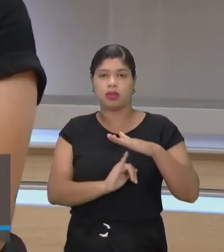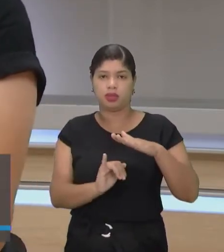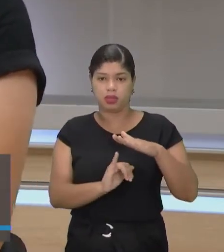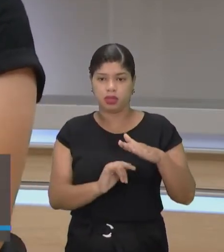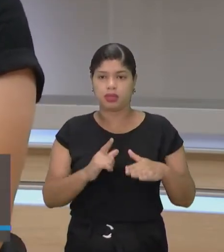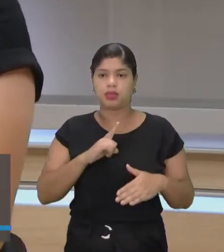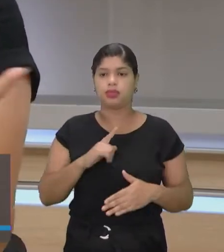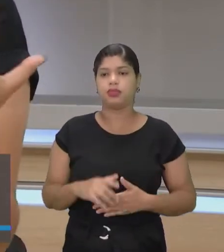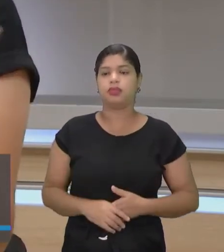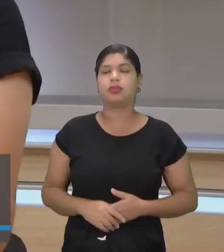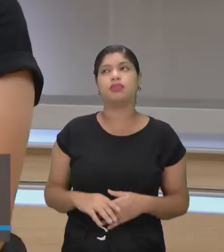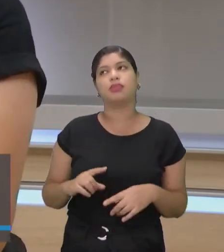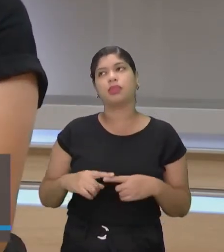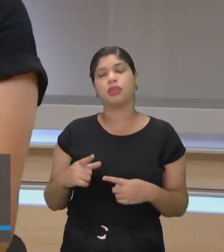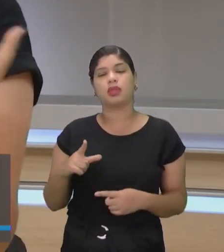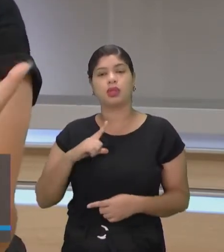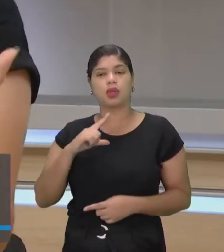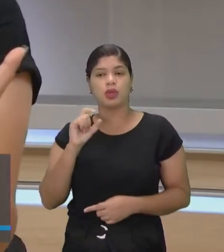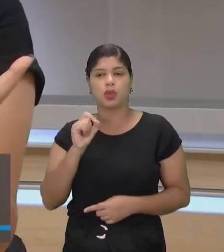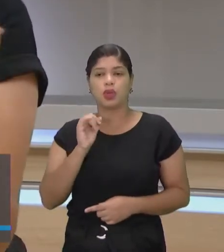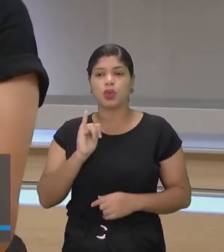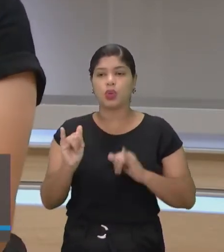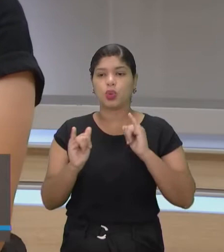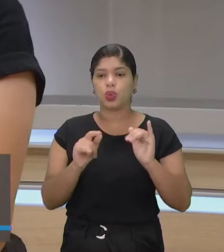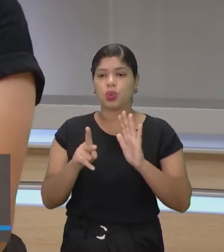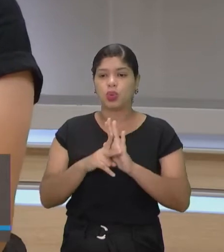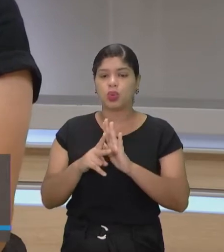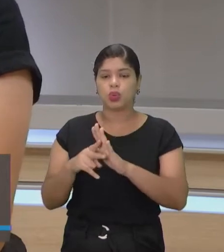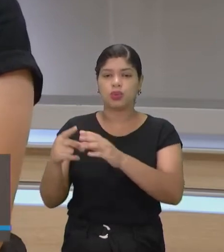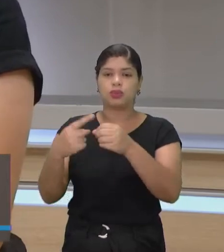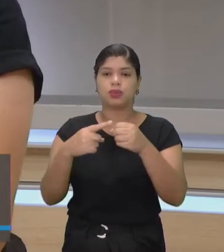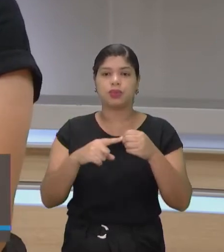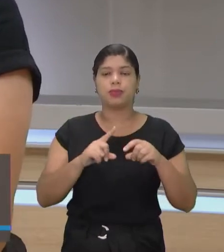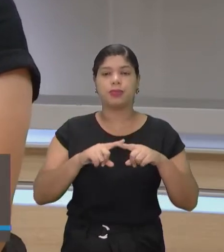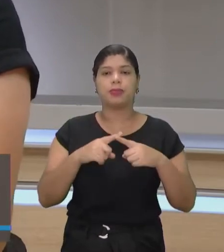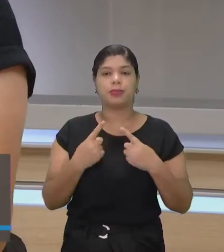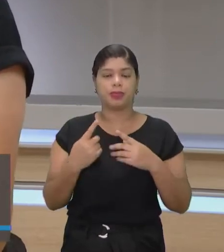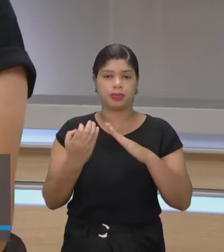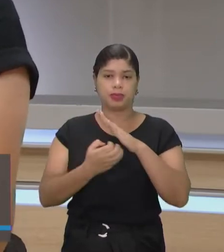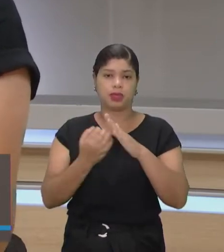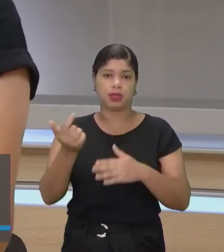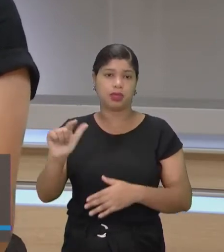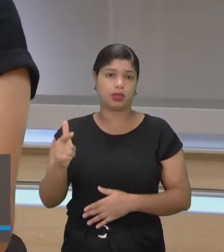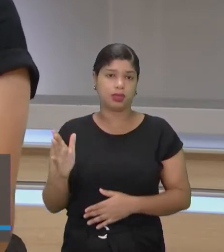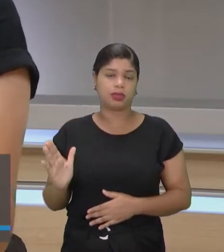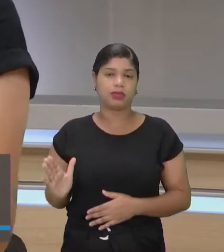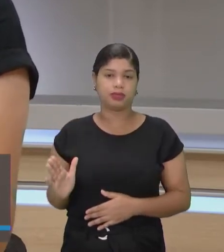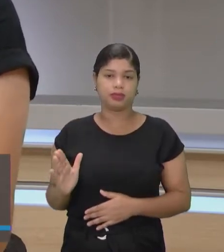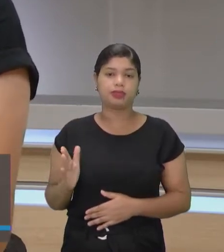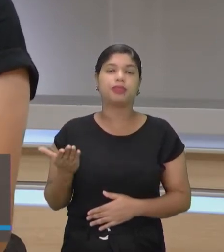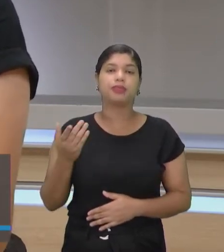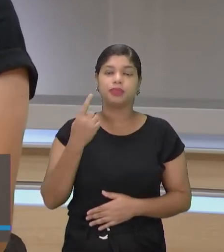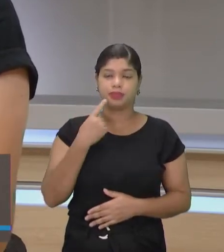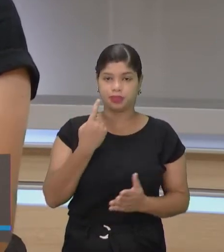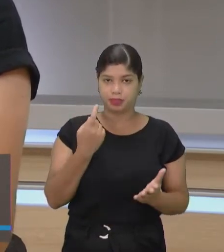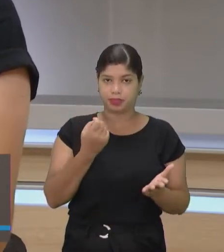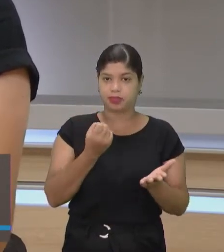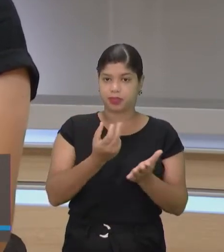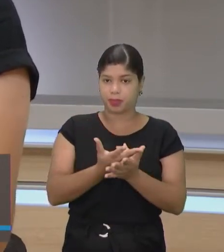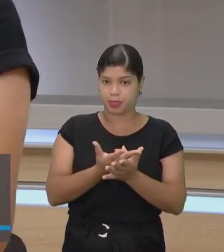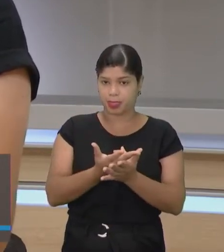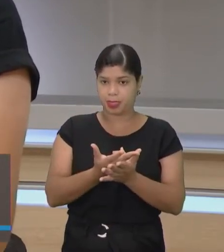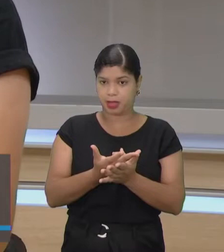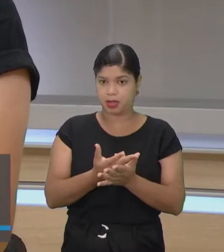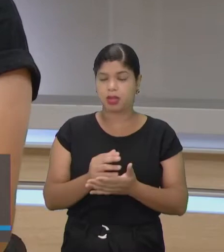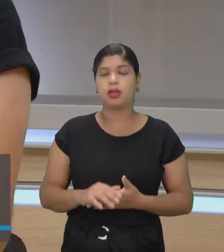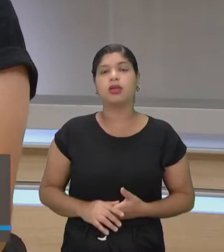eu tenho anúncio desse e-commerce pela cidade, mas eu não tenho estabelecimento fixo. Essas taxas que estão aí, a TFE